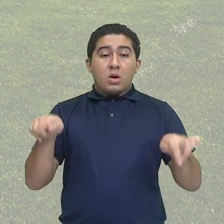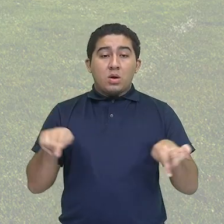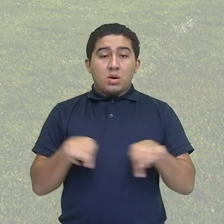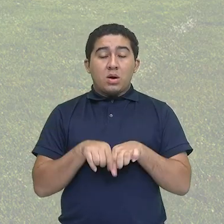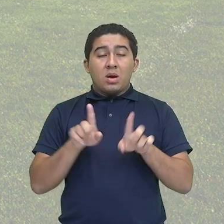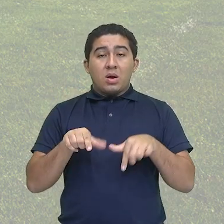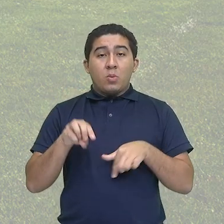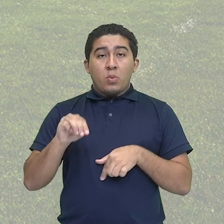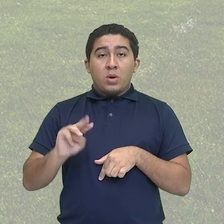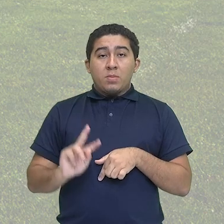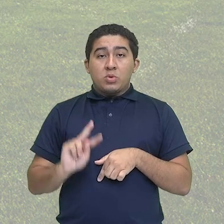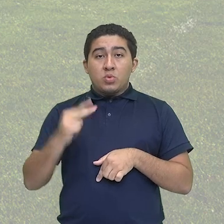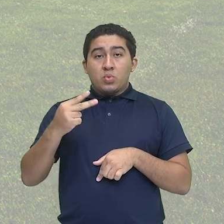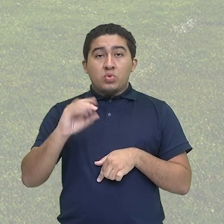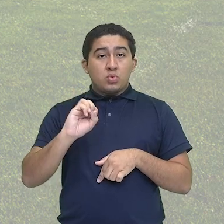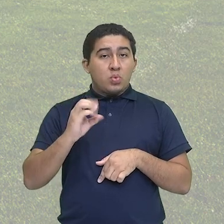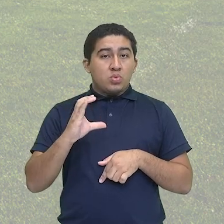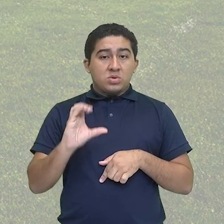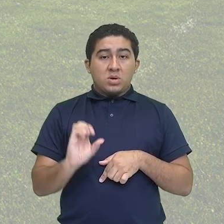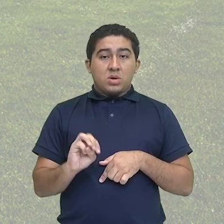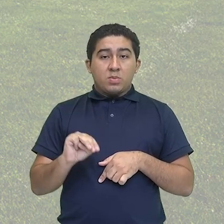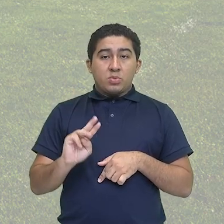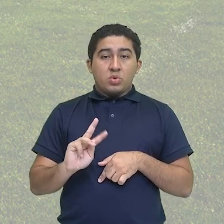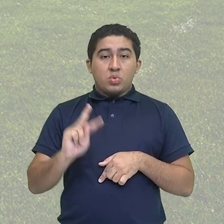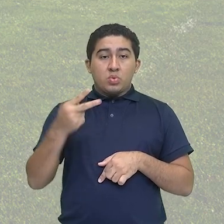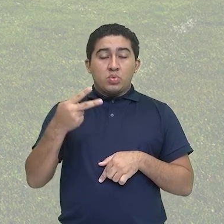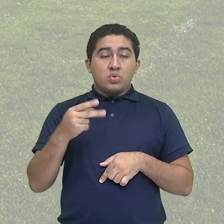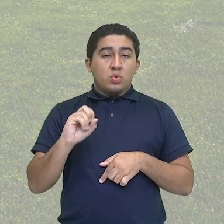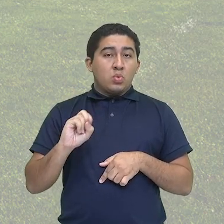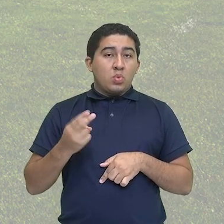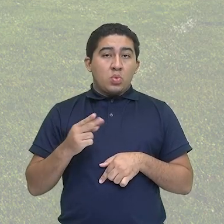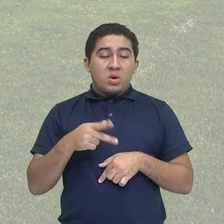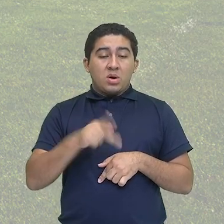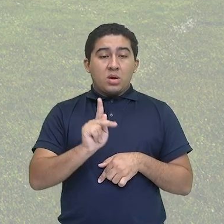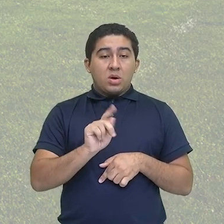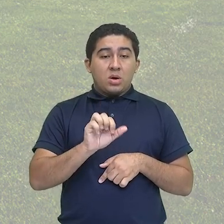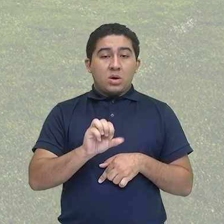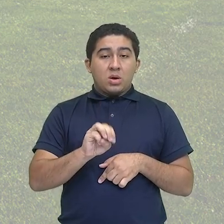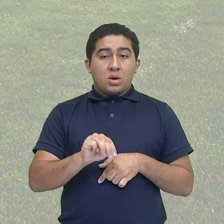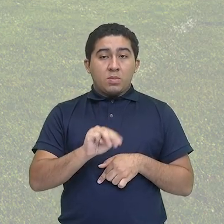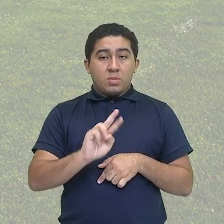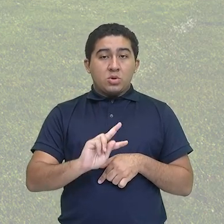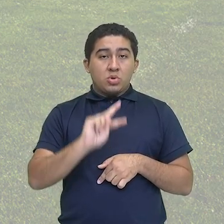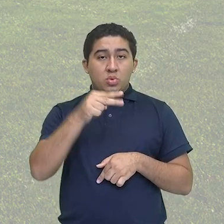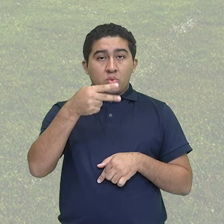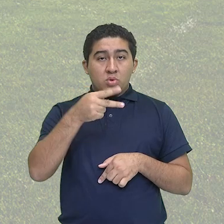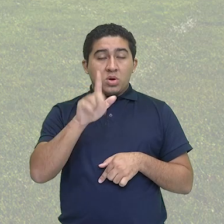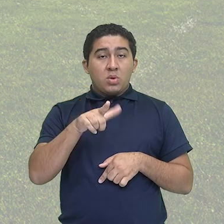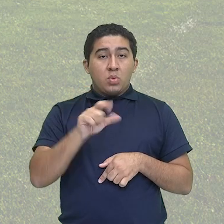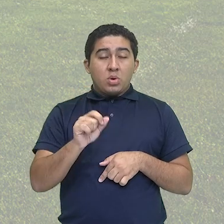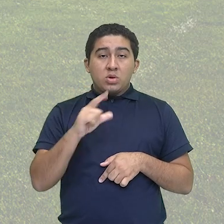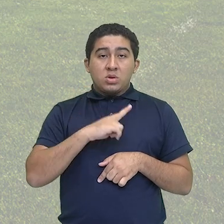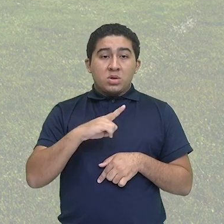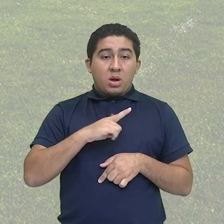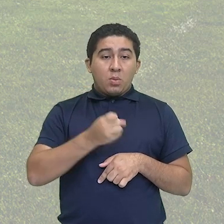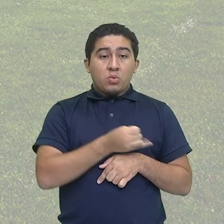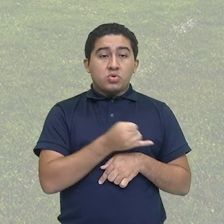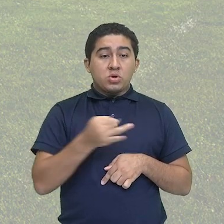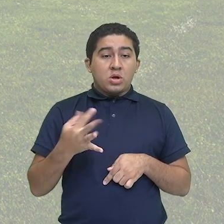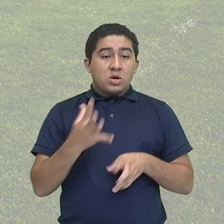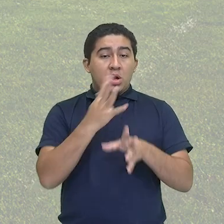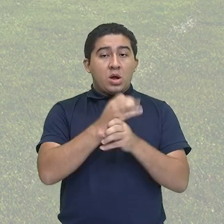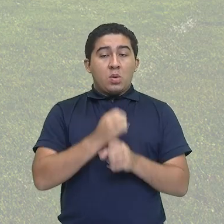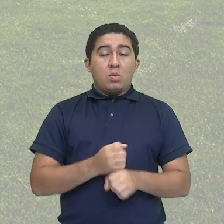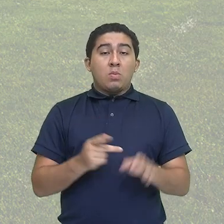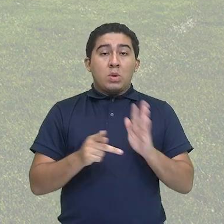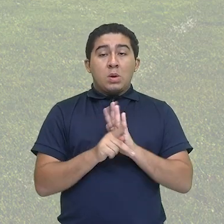metro quadrado, do centímetro quadrado, né, do quilômetro quadrado, que são os múltiplos e submúltiplos do